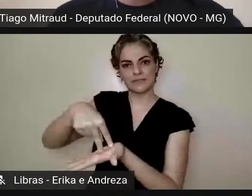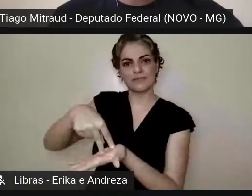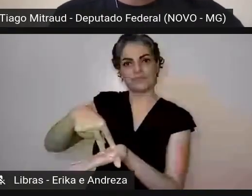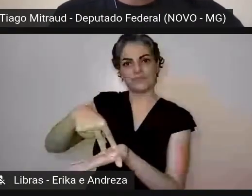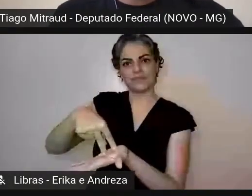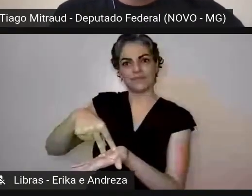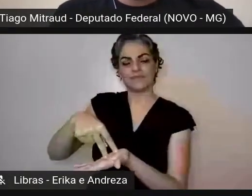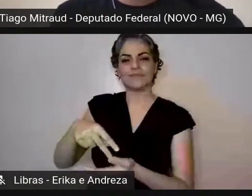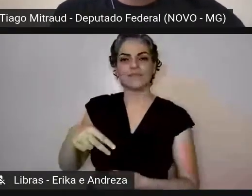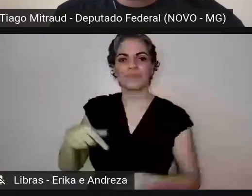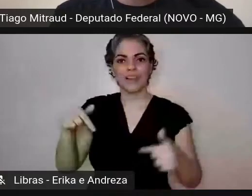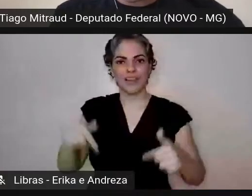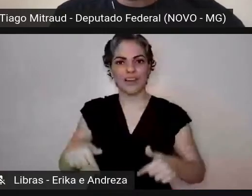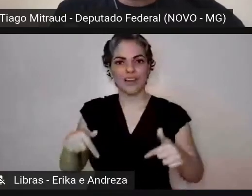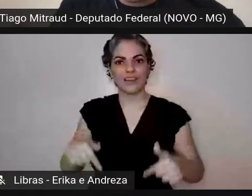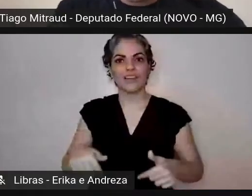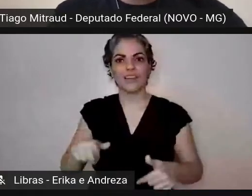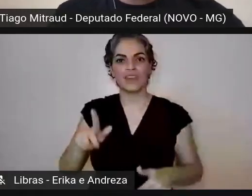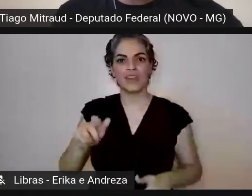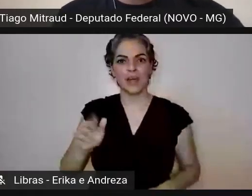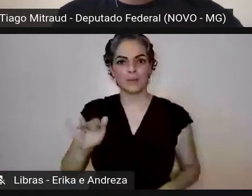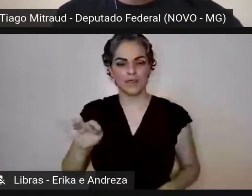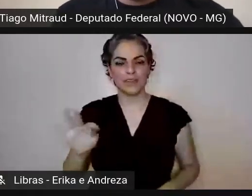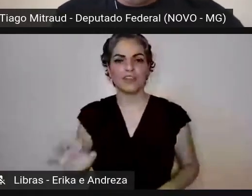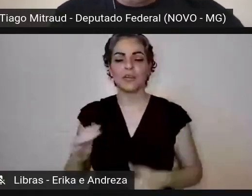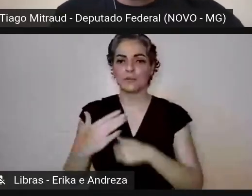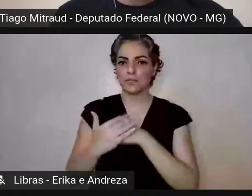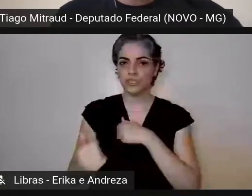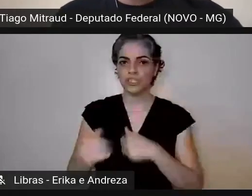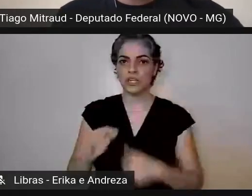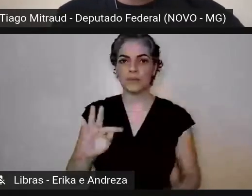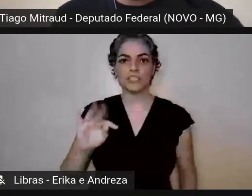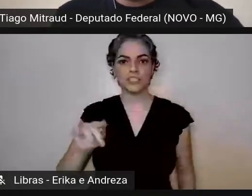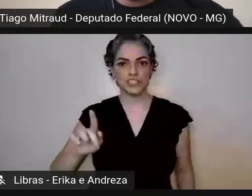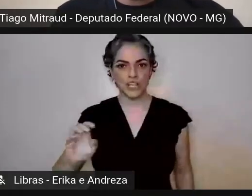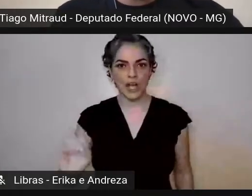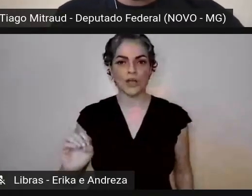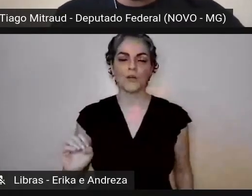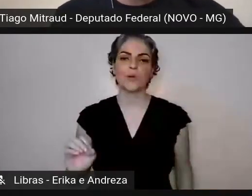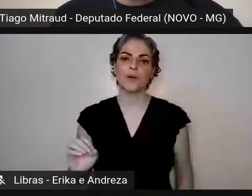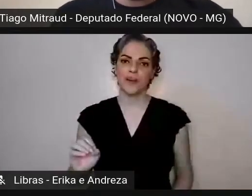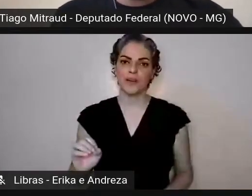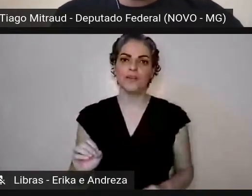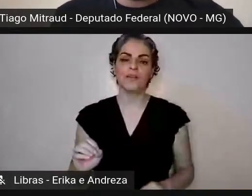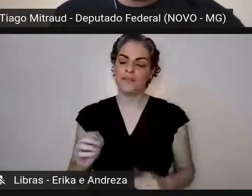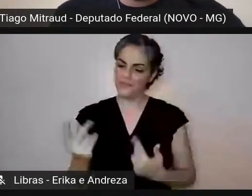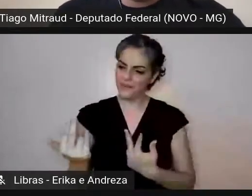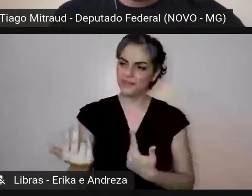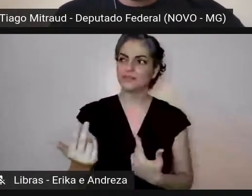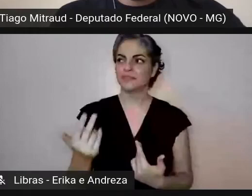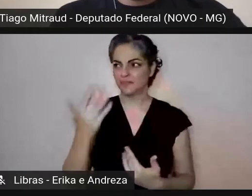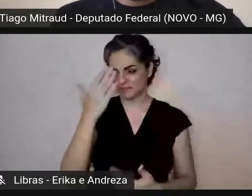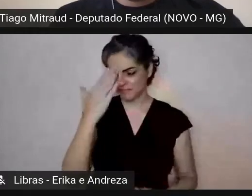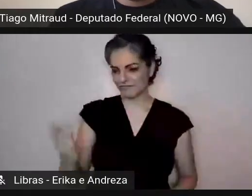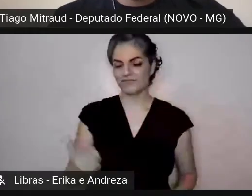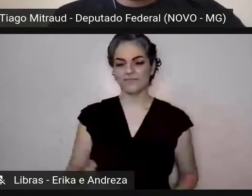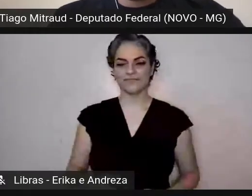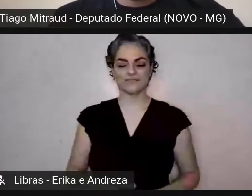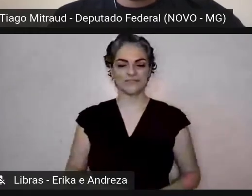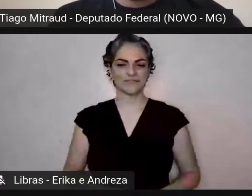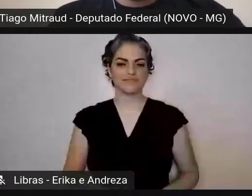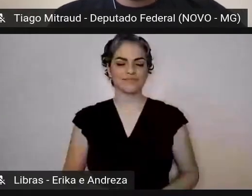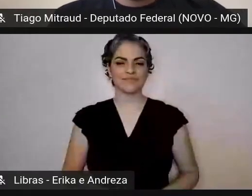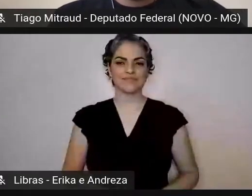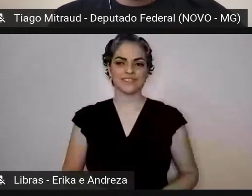Então eu faço questão aqui no meu gabinete, todo mundo me chama de Tiago. E te agradeço muito por estar fazendo a mesma deferência aí, Marilene. Ah, que legal, que